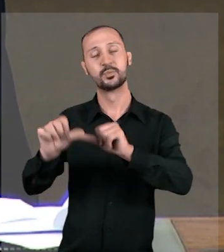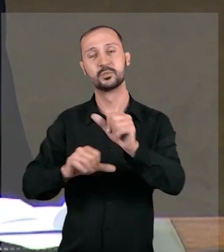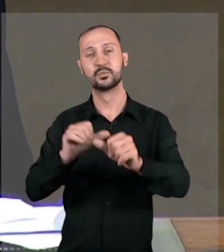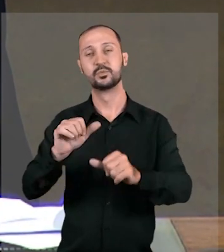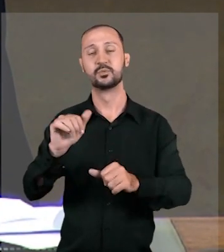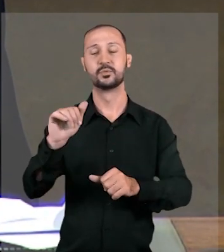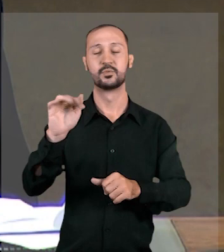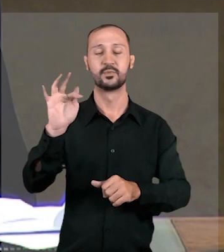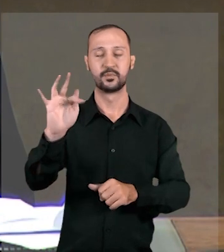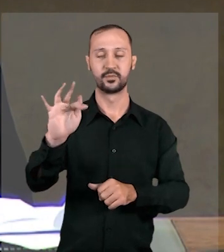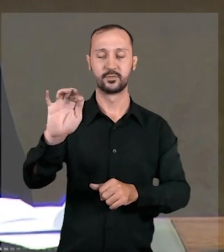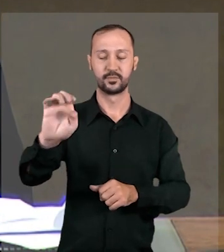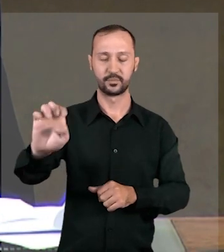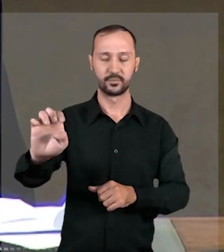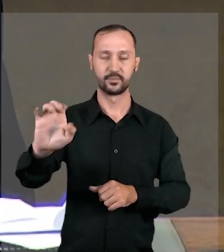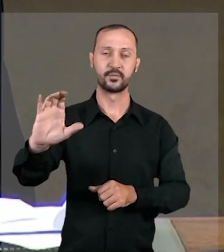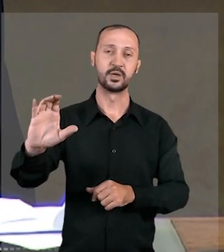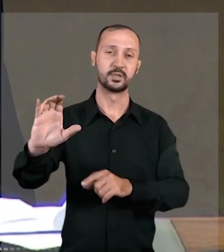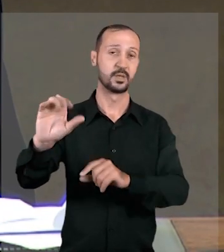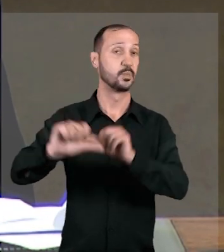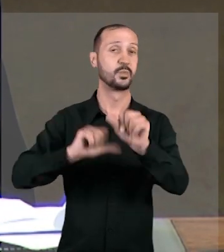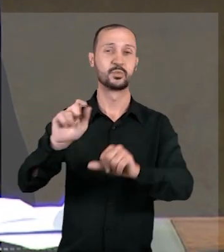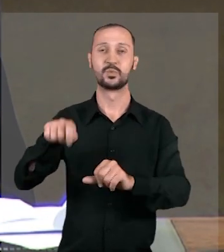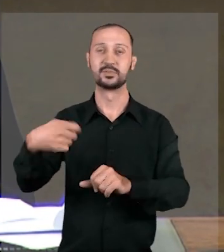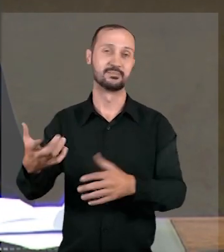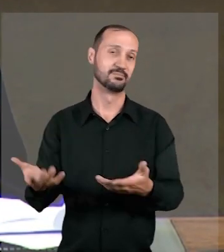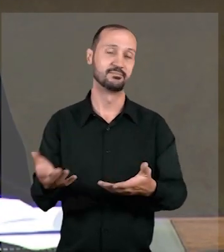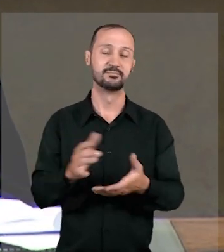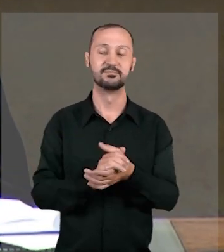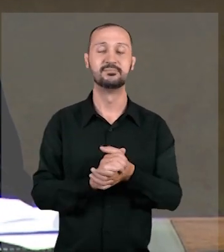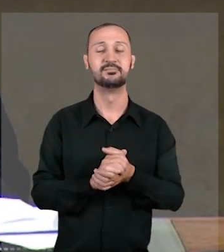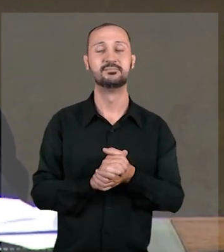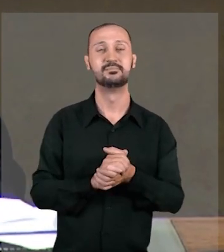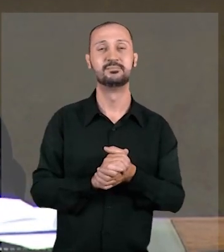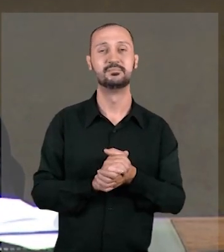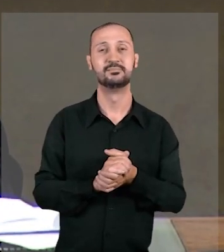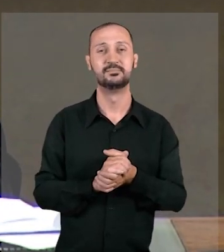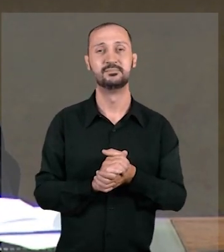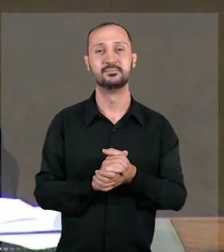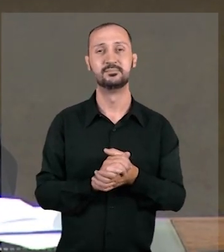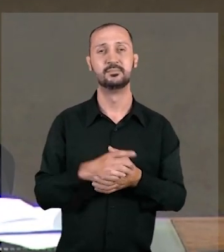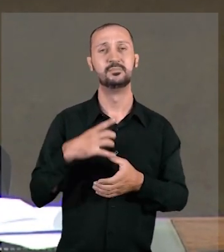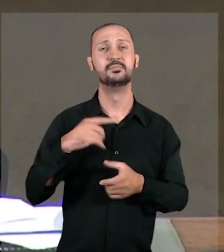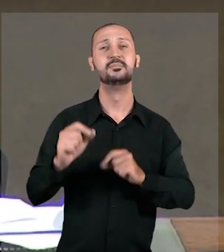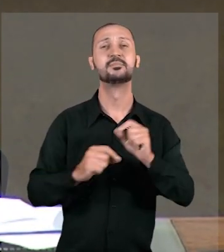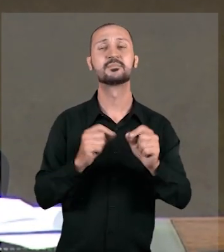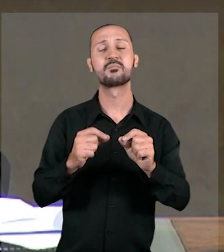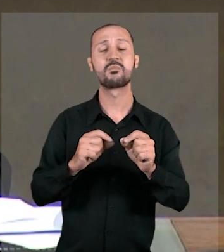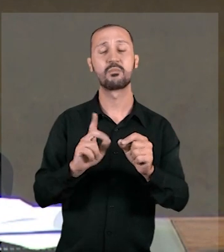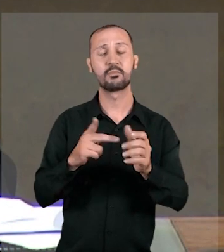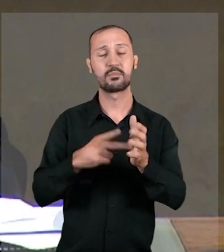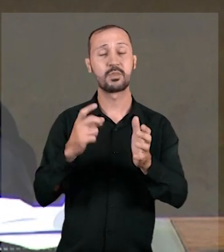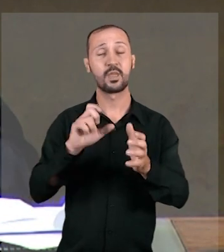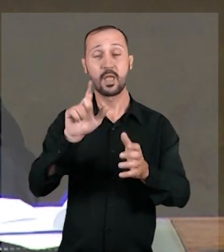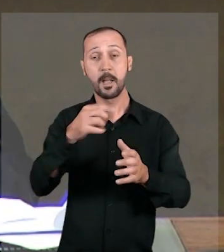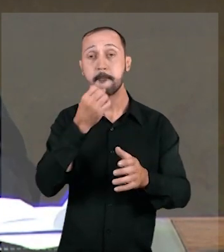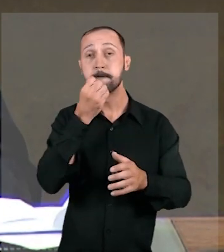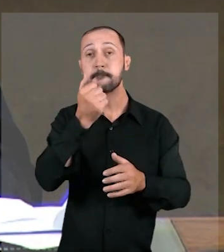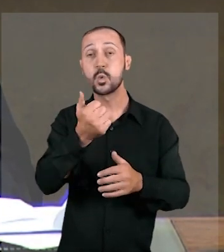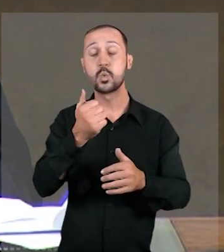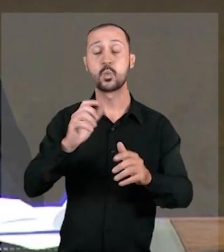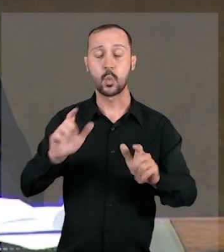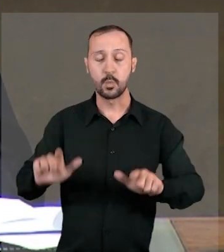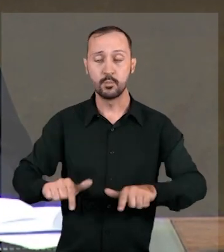Nem sei se melhorou tanto assim. E, portanto, essa determinação é uma ação afirmativa